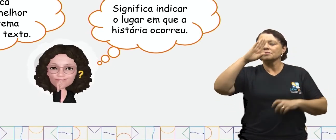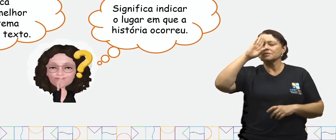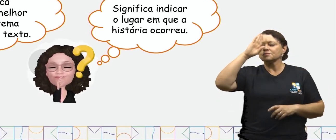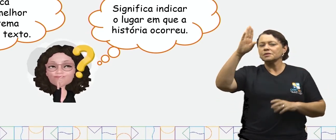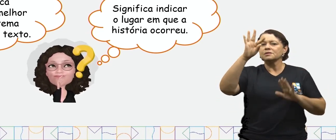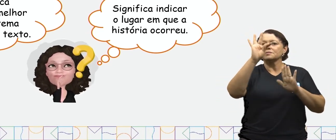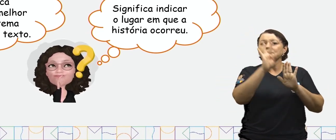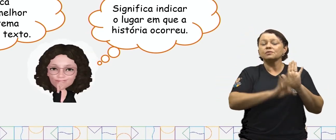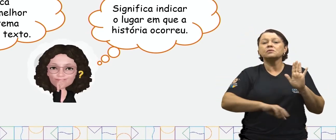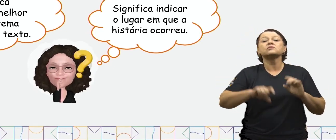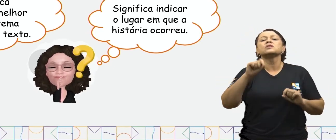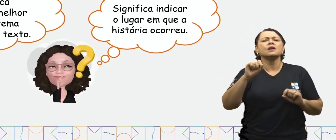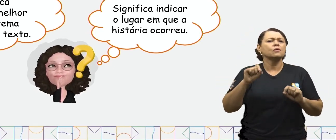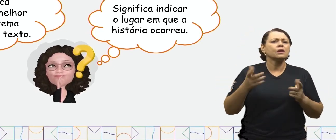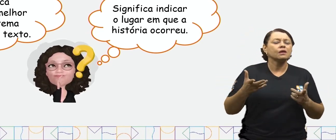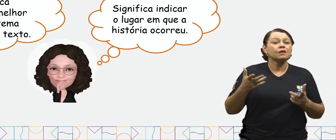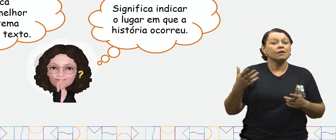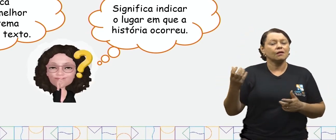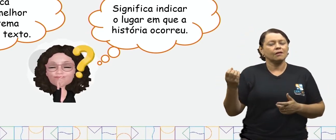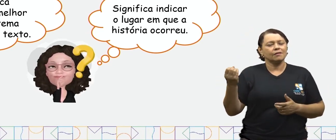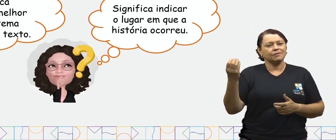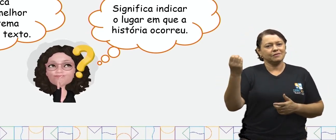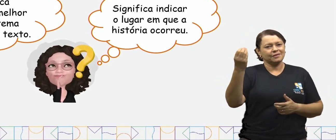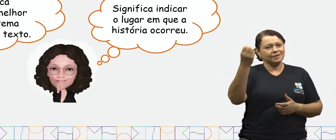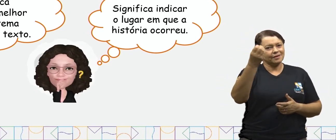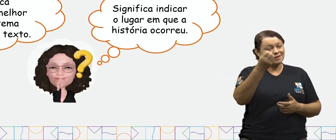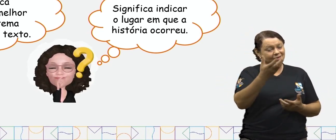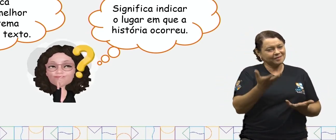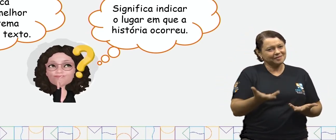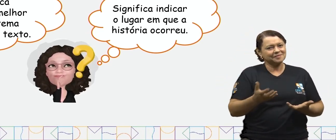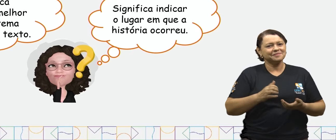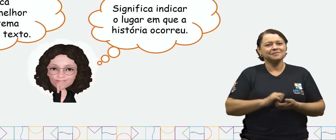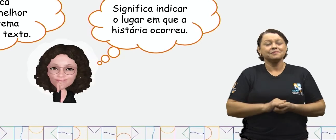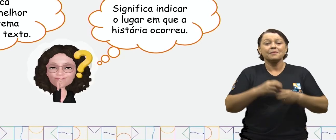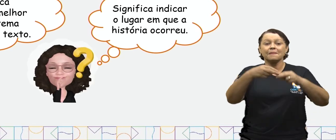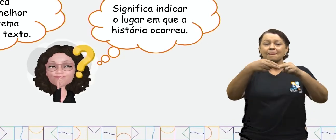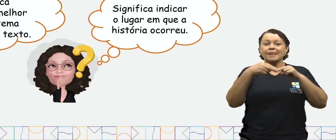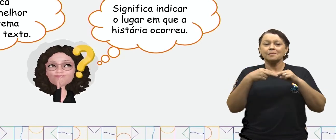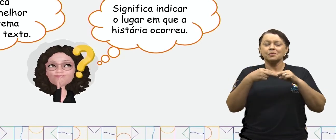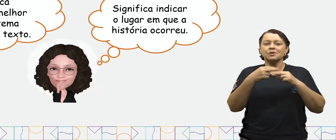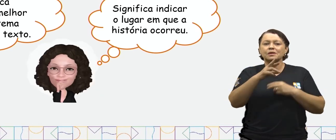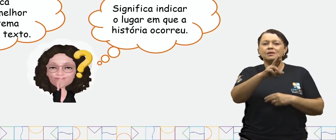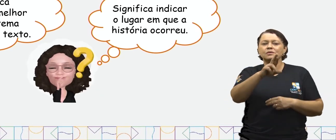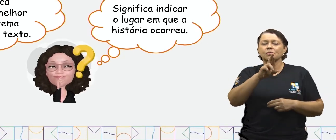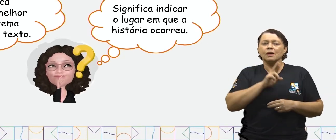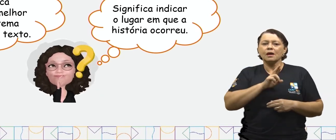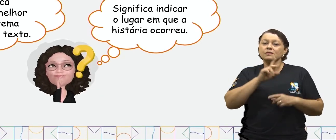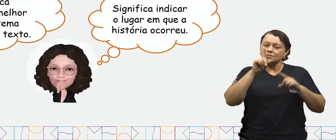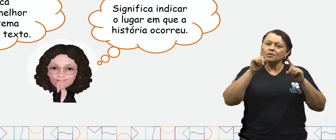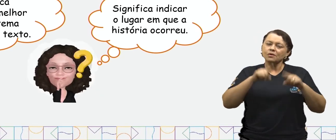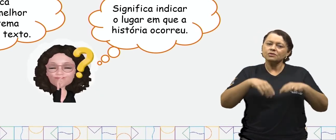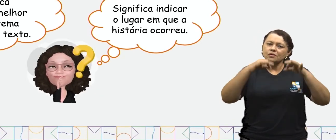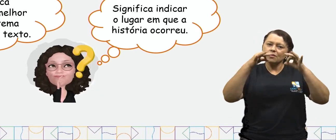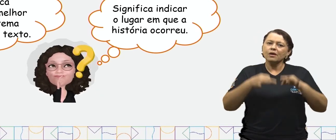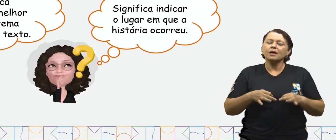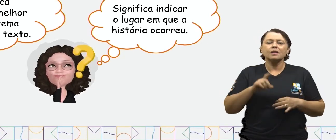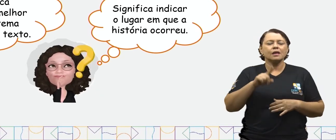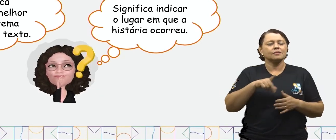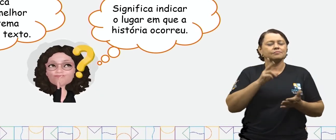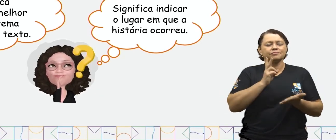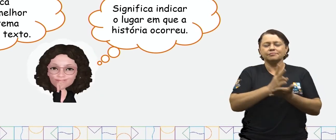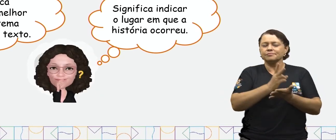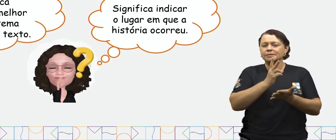respondemos sobre o tema principal do texto, que é o quê? A viagem. Então, a resposta correta para